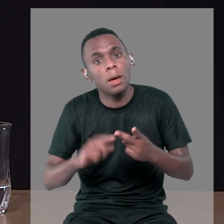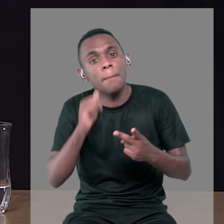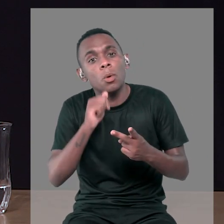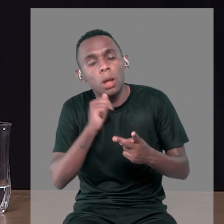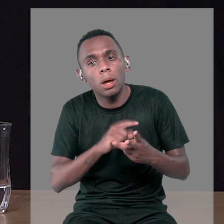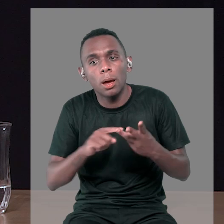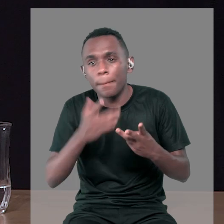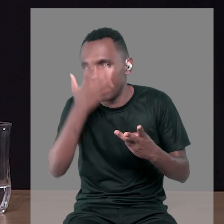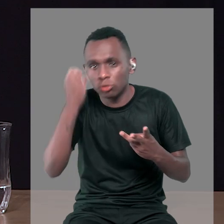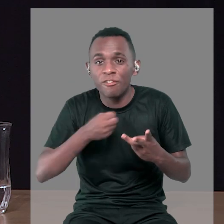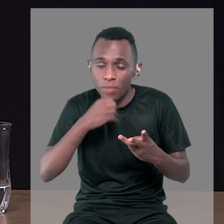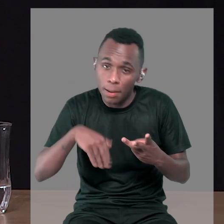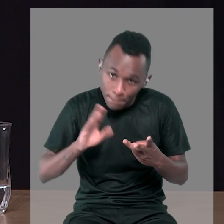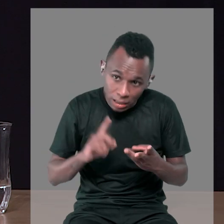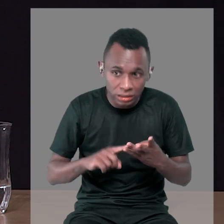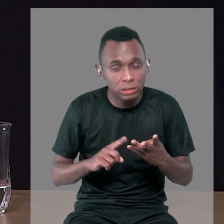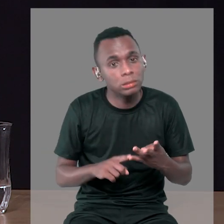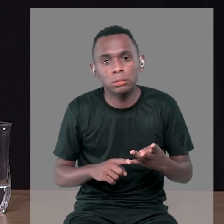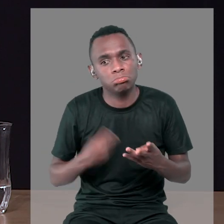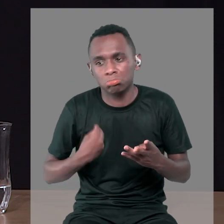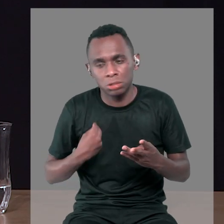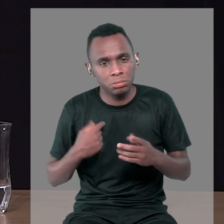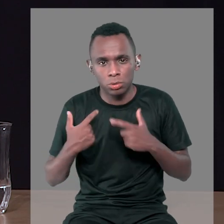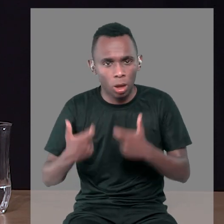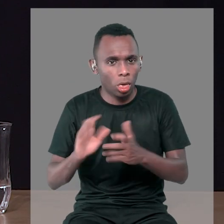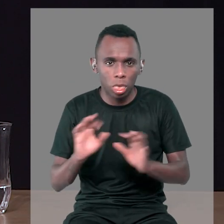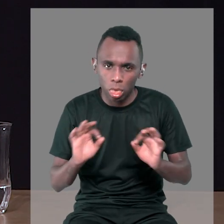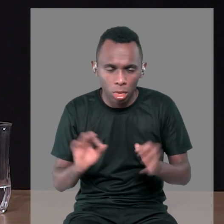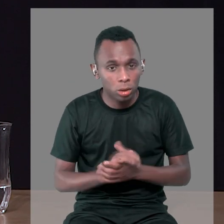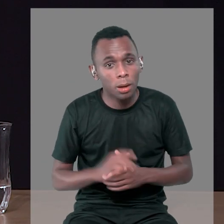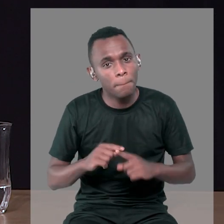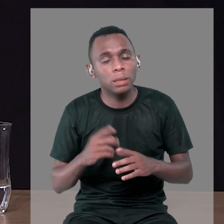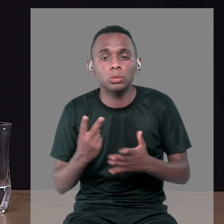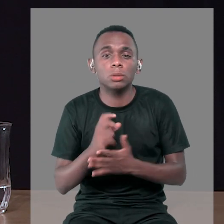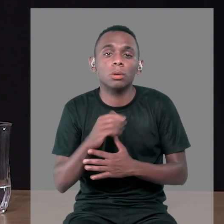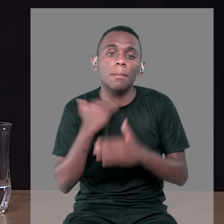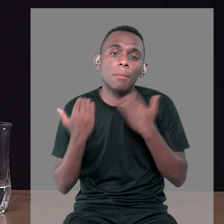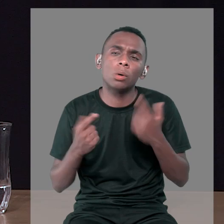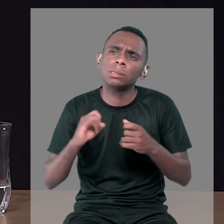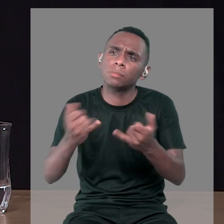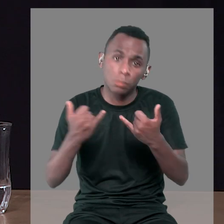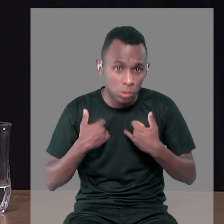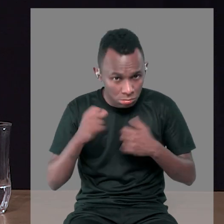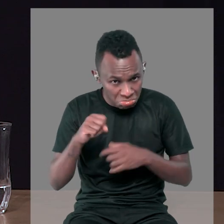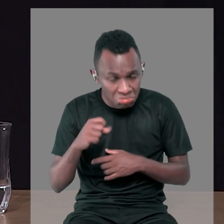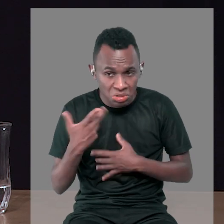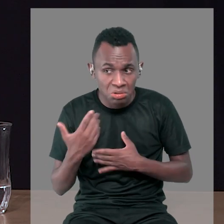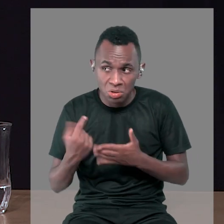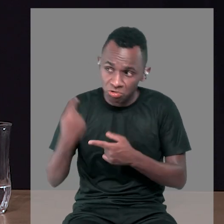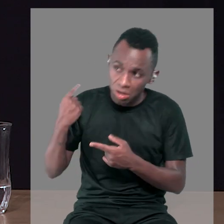mais idosas, que não participam dos combates, né, e que morrem. Vocês me dirão, sim, na antiguidade